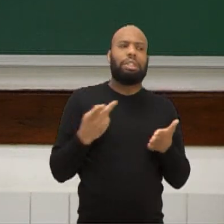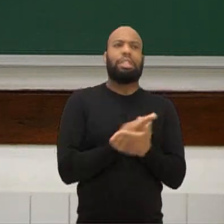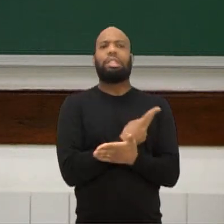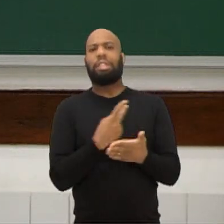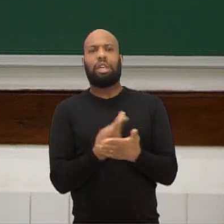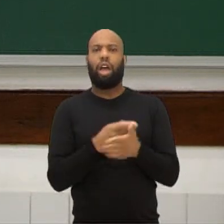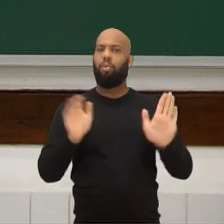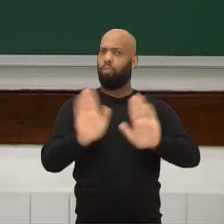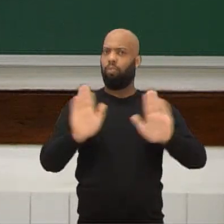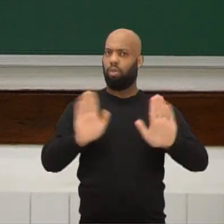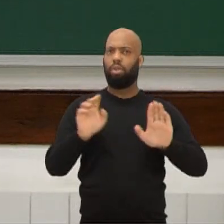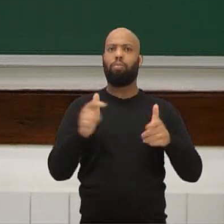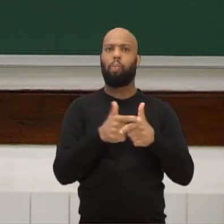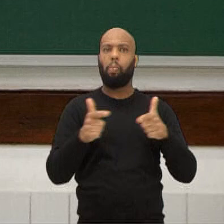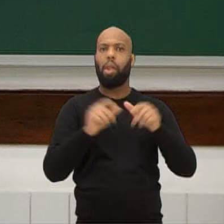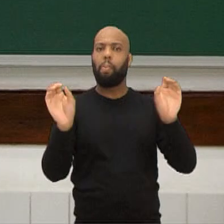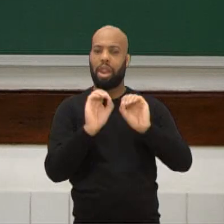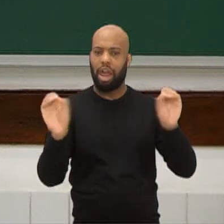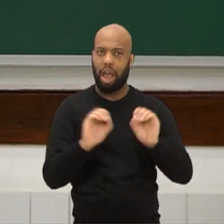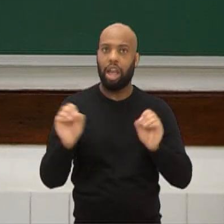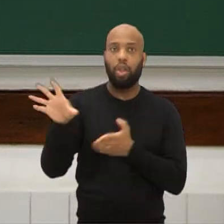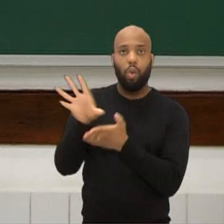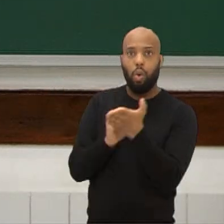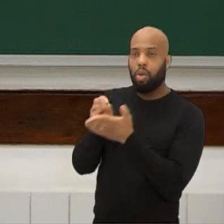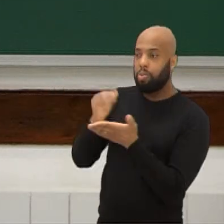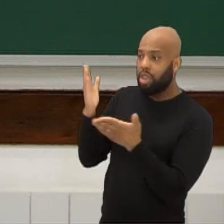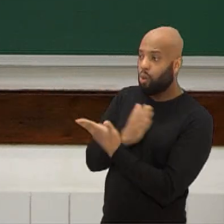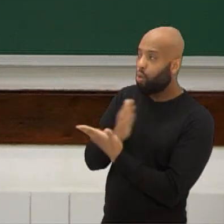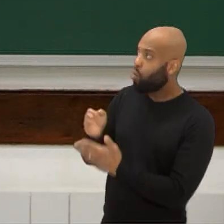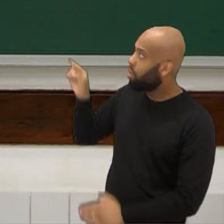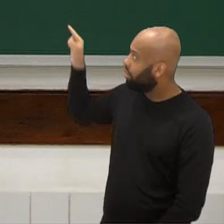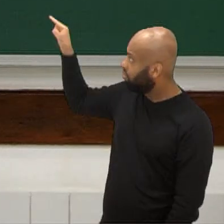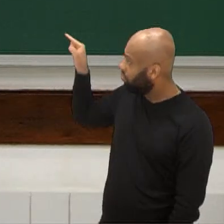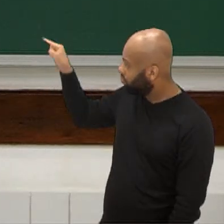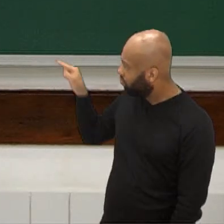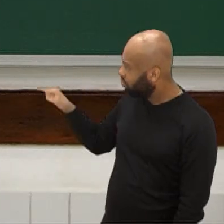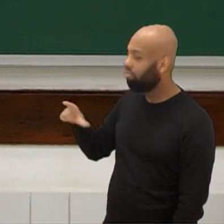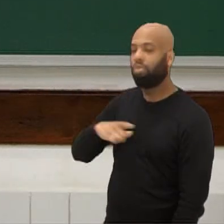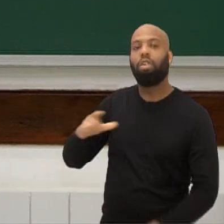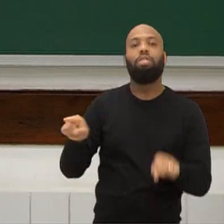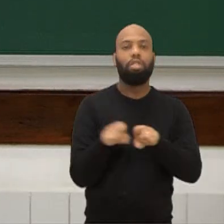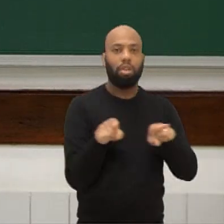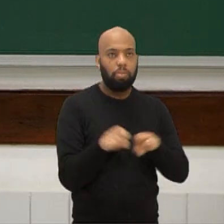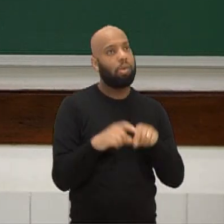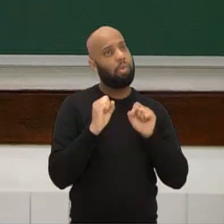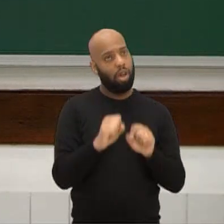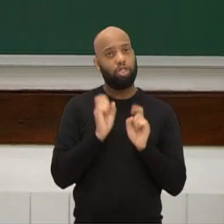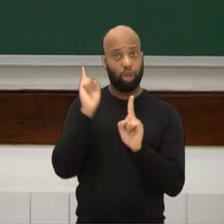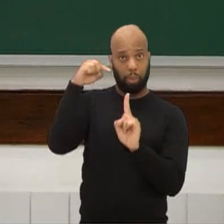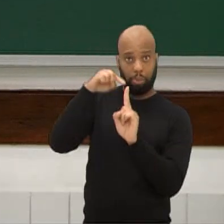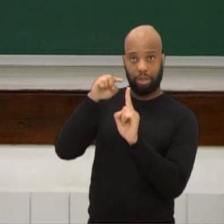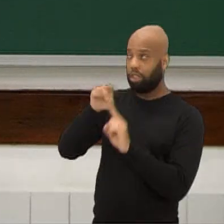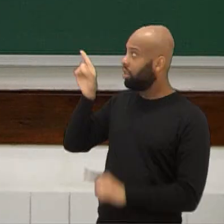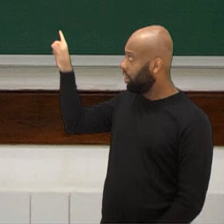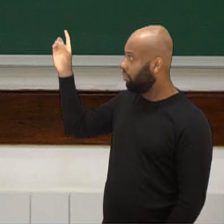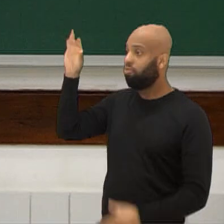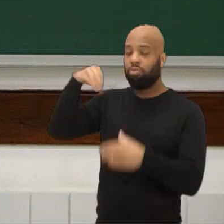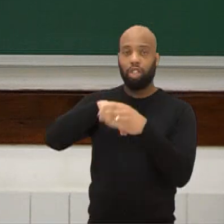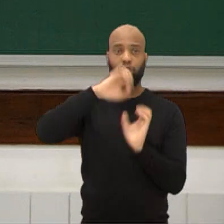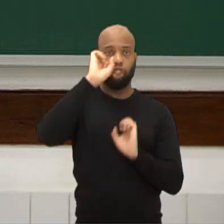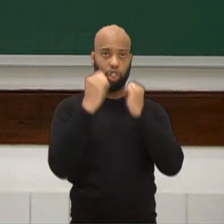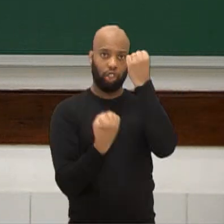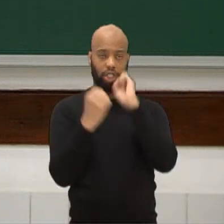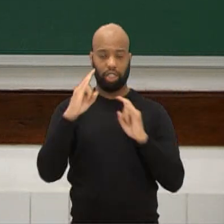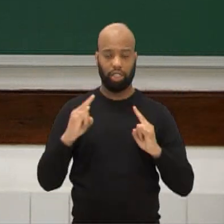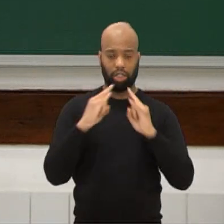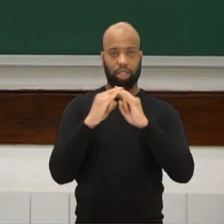problema. Deixa no seu caderno, anota algumas dessas, né, algum desses objetivos que tem no jogo circense e